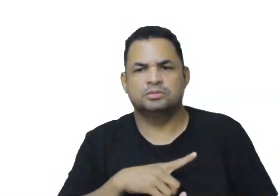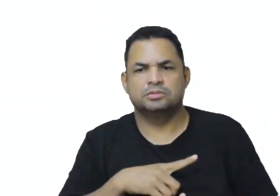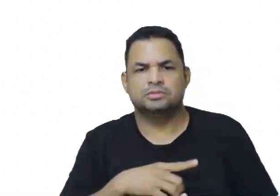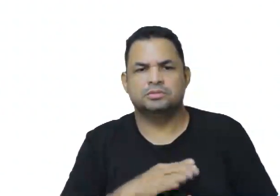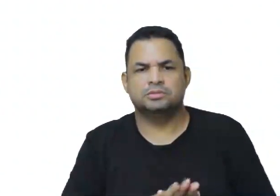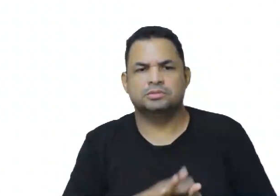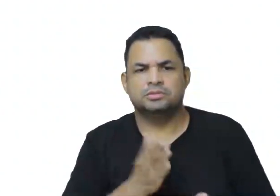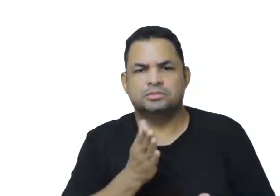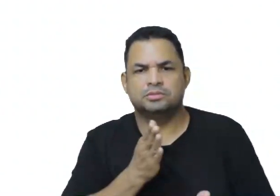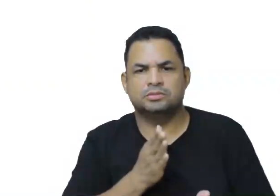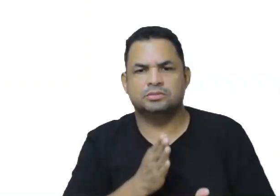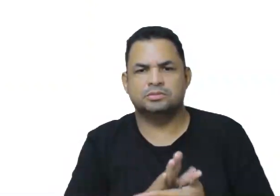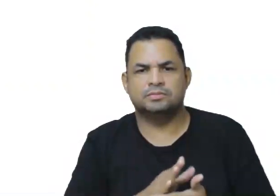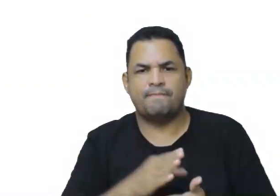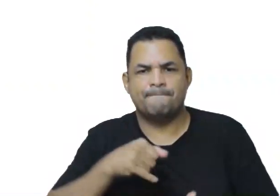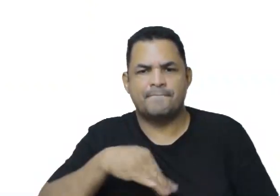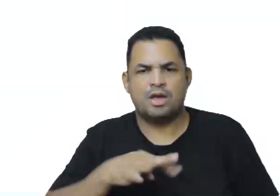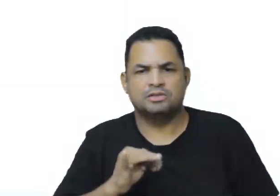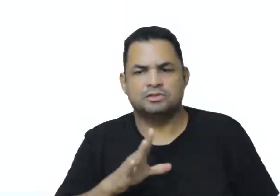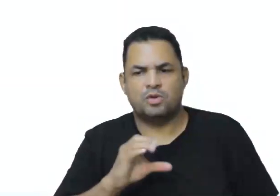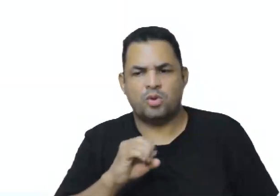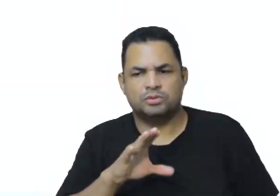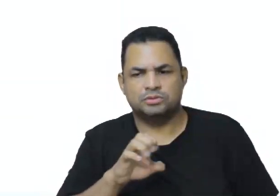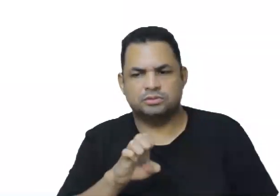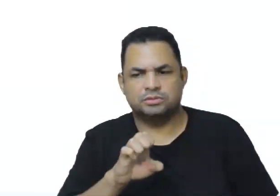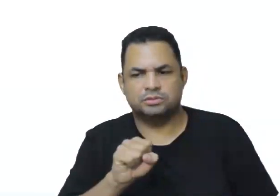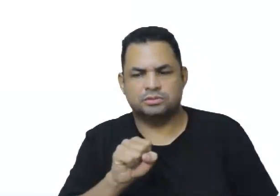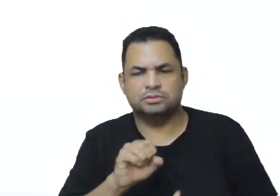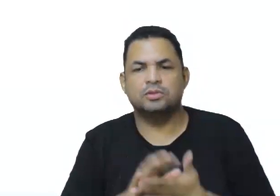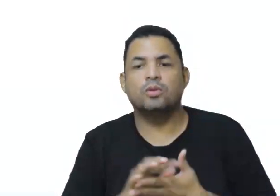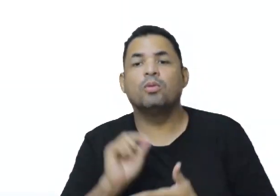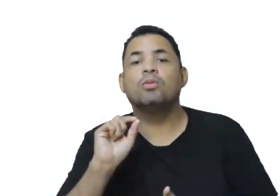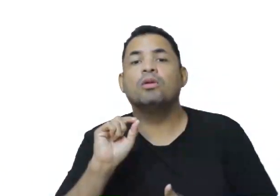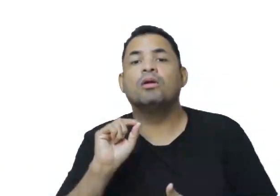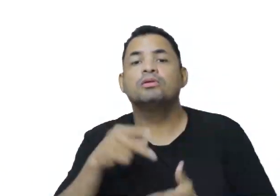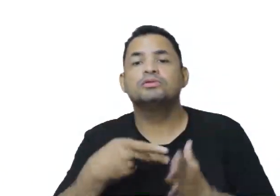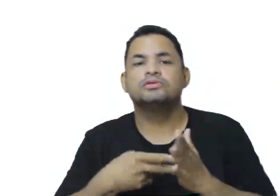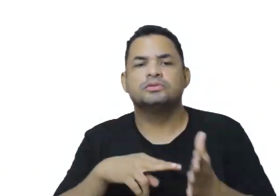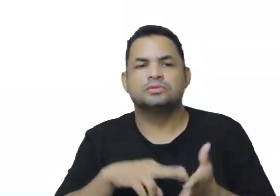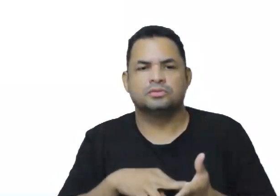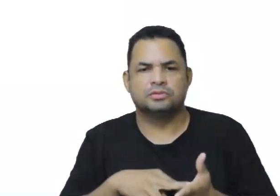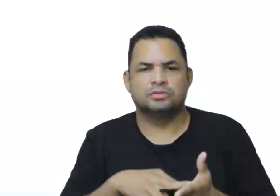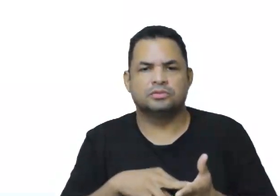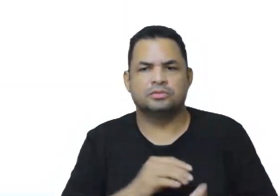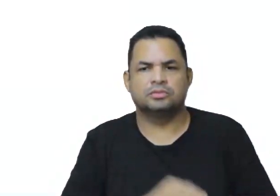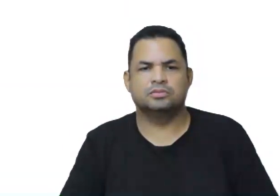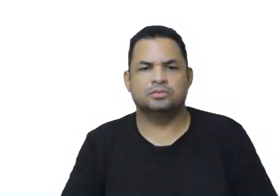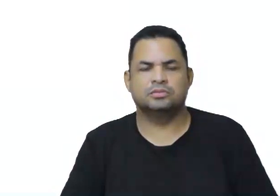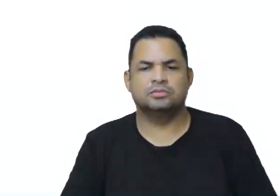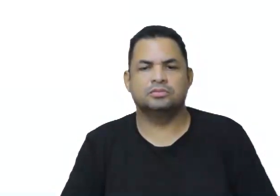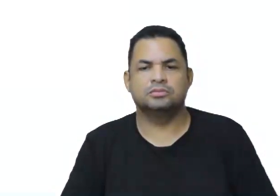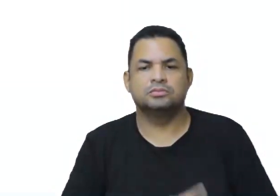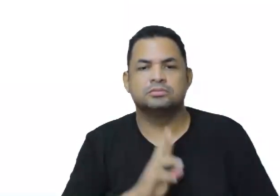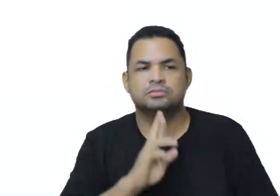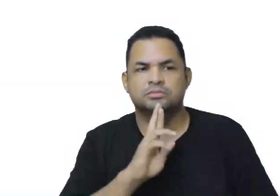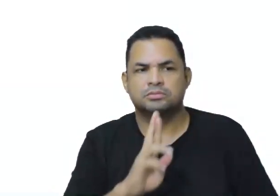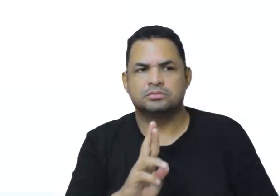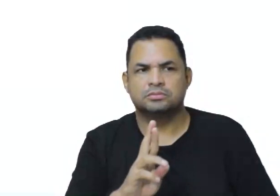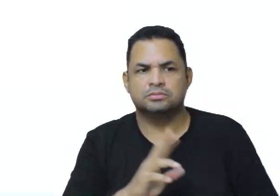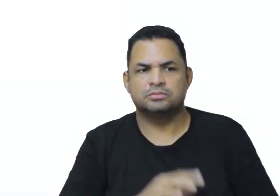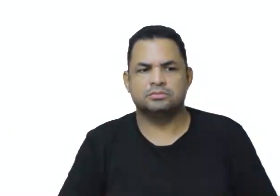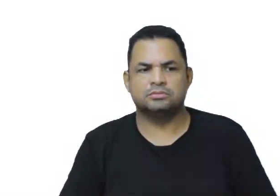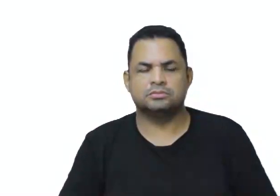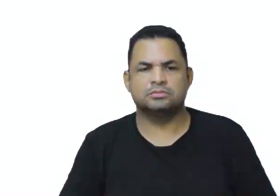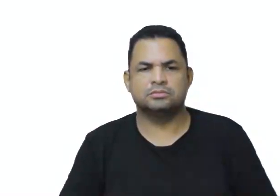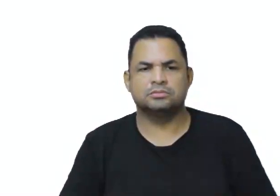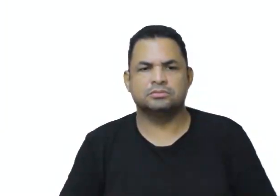sofrer várias mitoses. O que são mitoses, pessoal? Responde aí para mim.